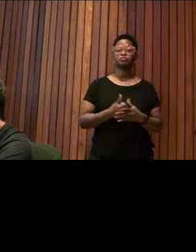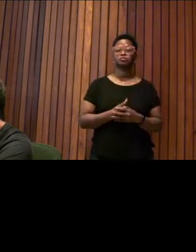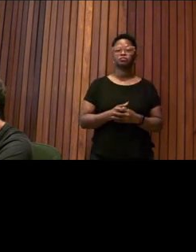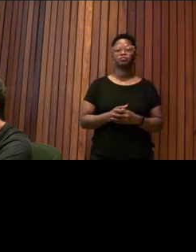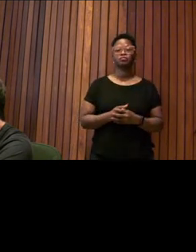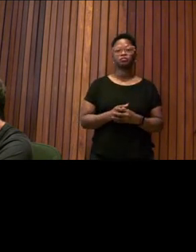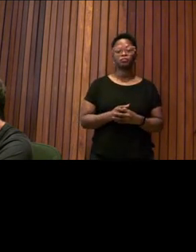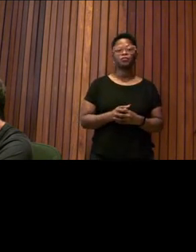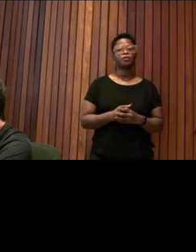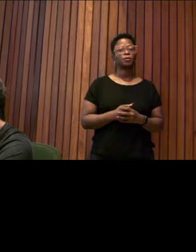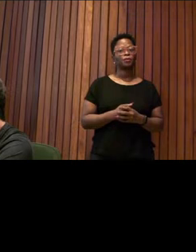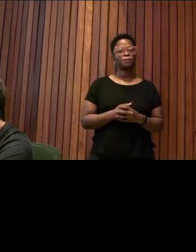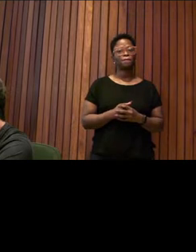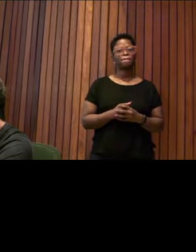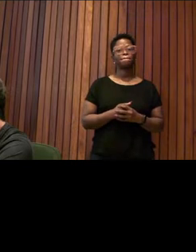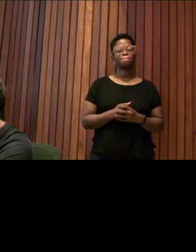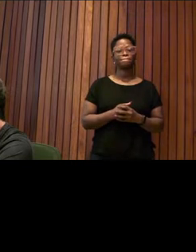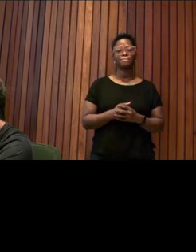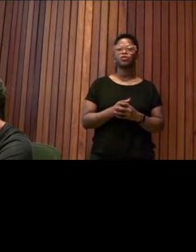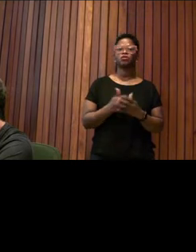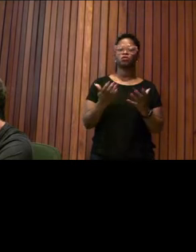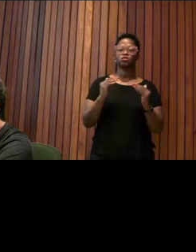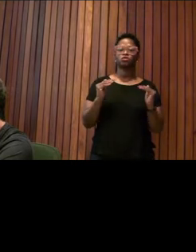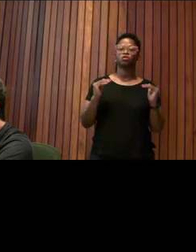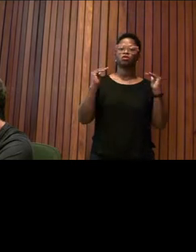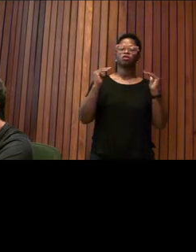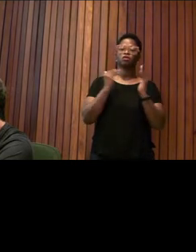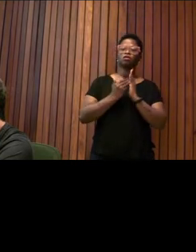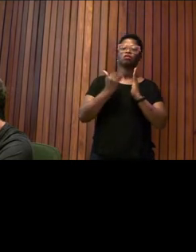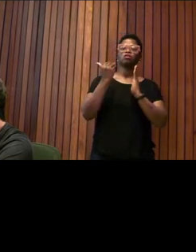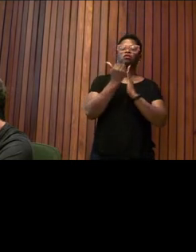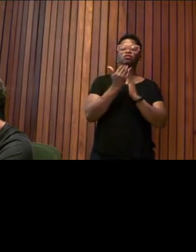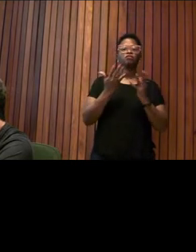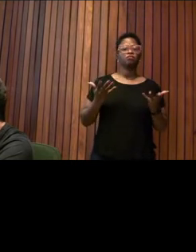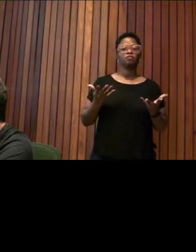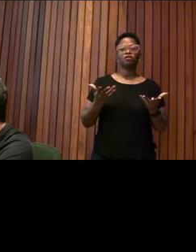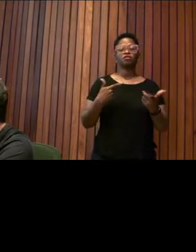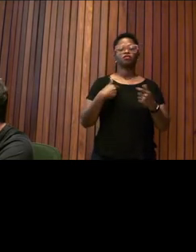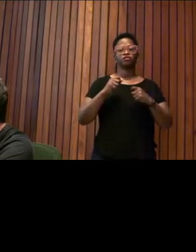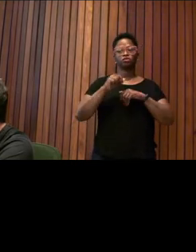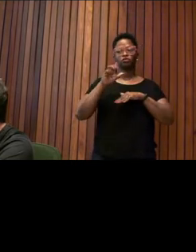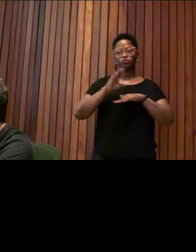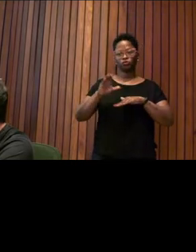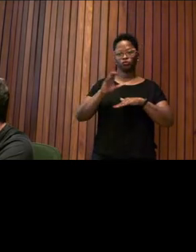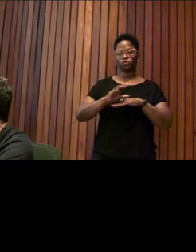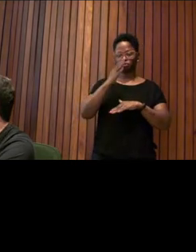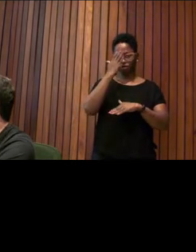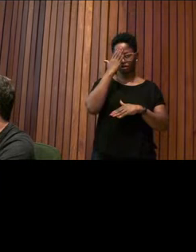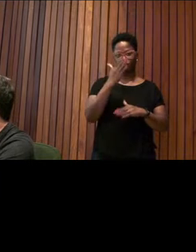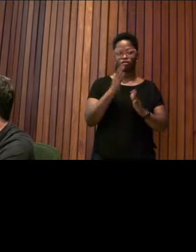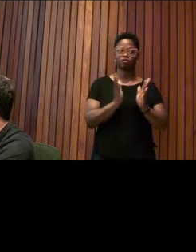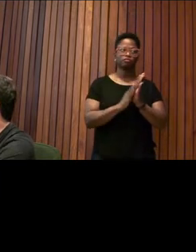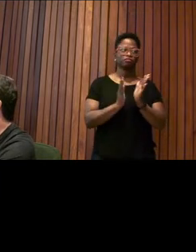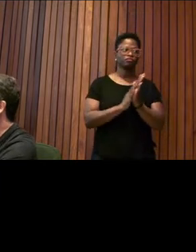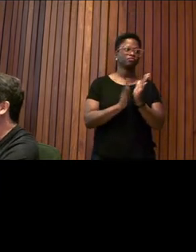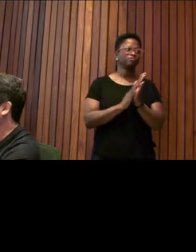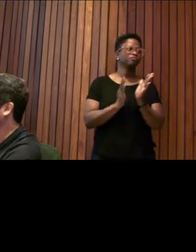foi a grande auge, assim, foi fazer esse curso. Obrigado.